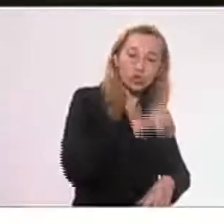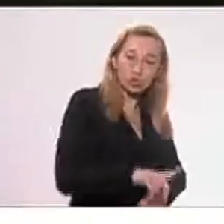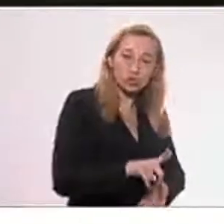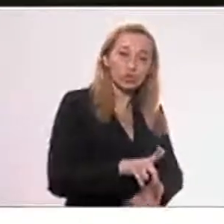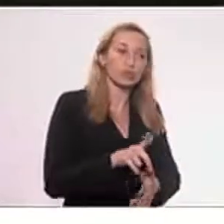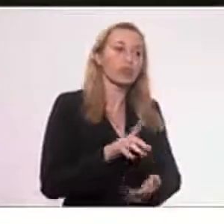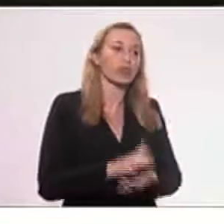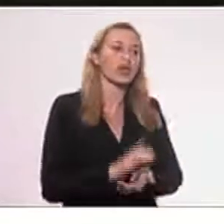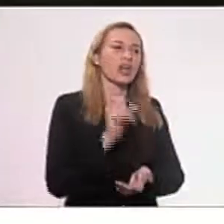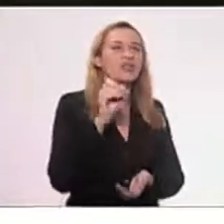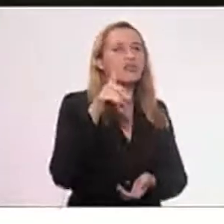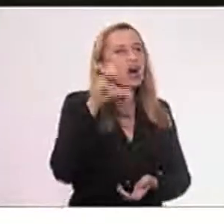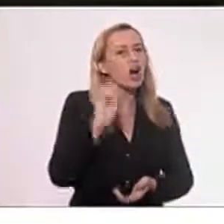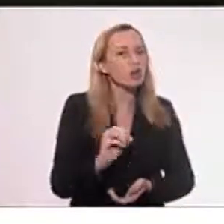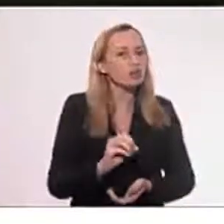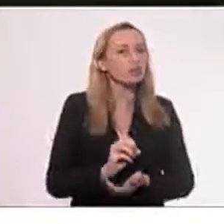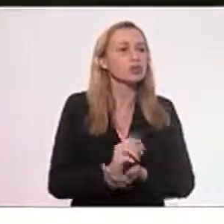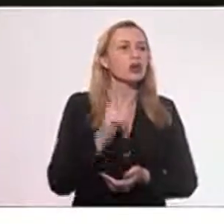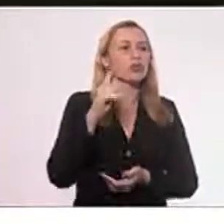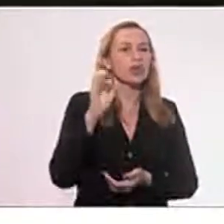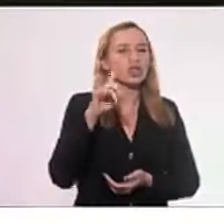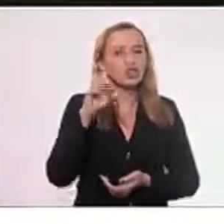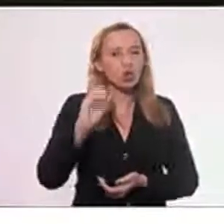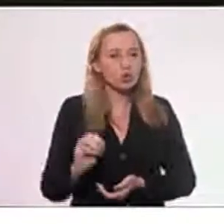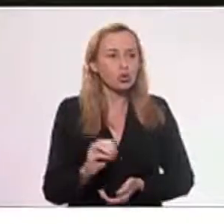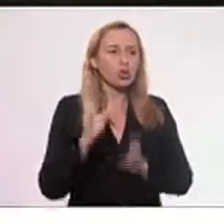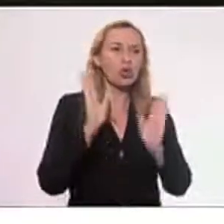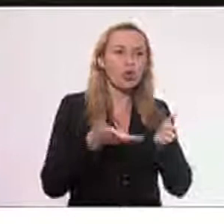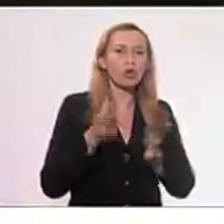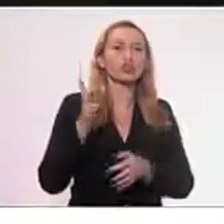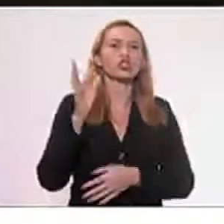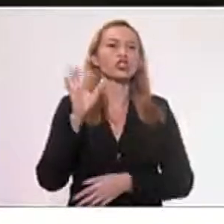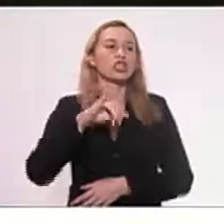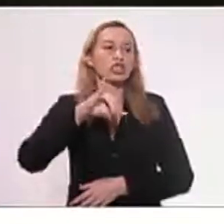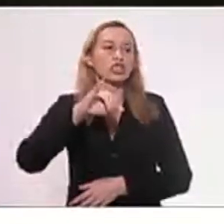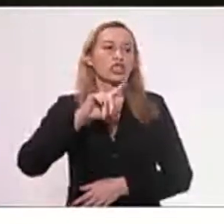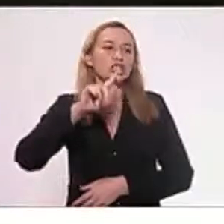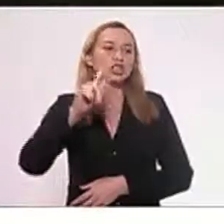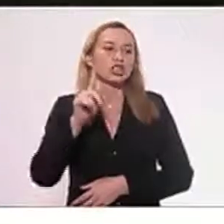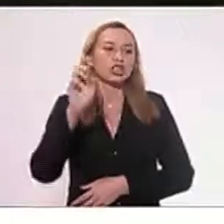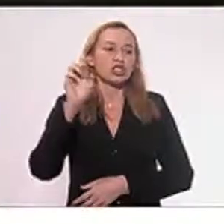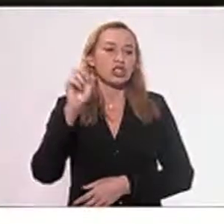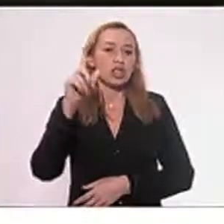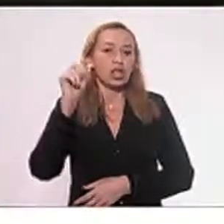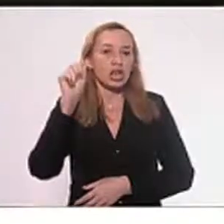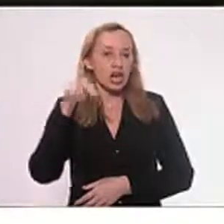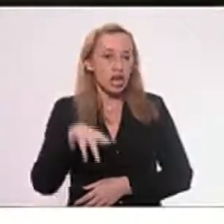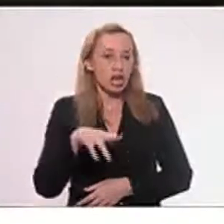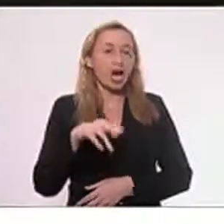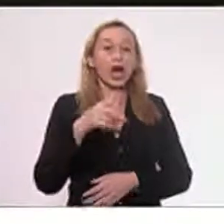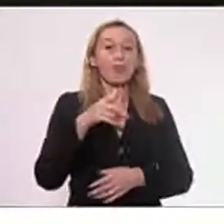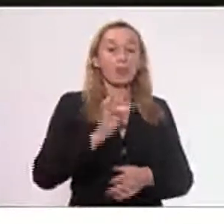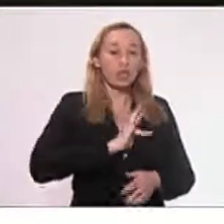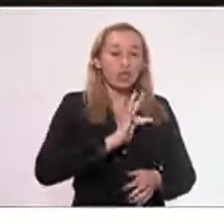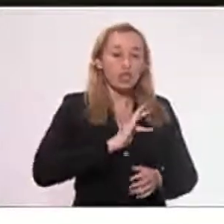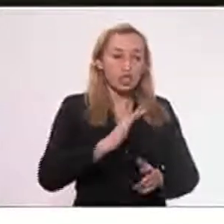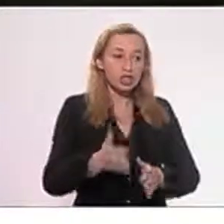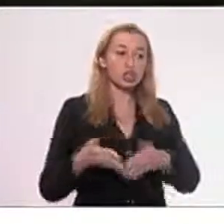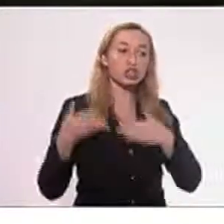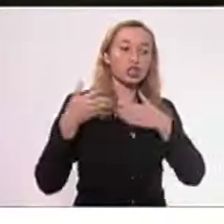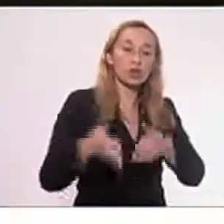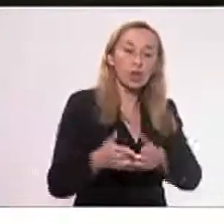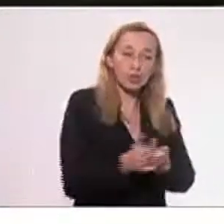evaldas cauã peixotos hoje jean foi identificar de maneira errada polícia chegou atirando esse é um grande